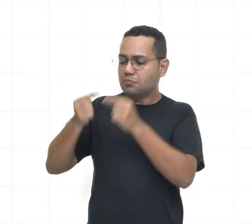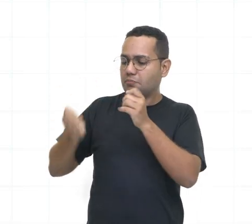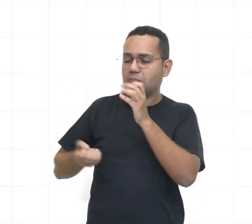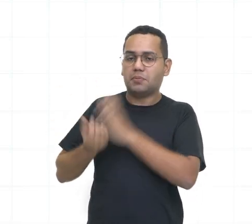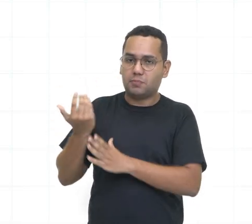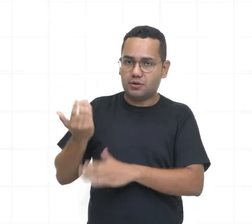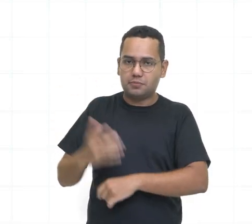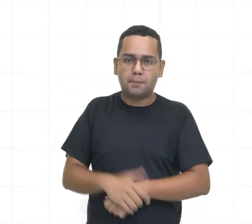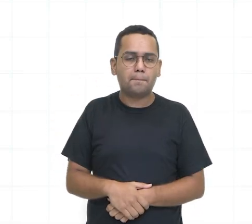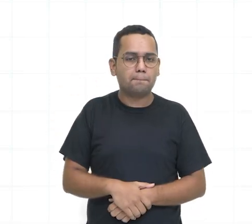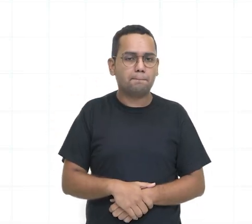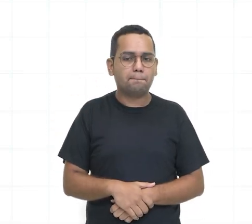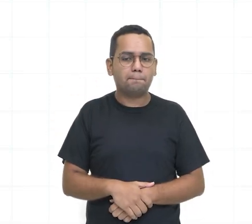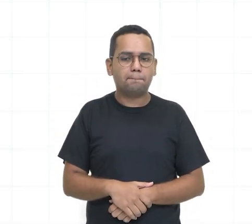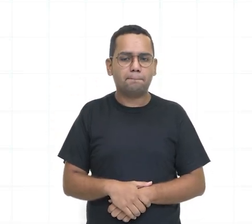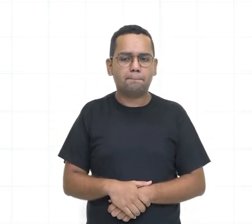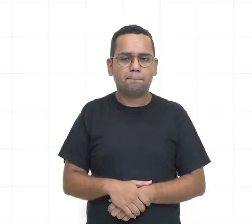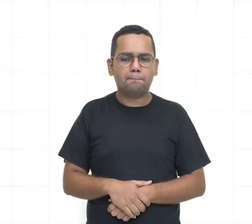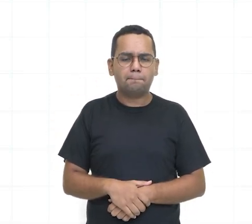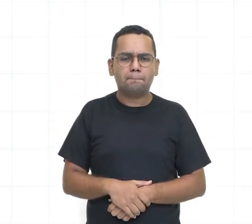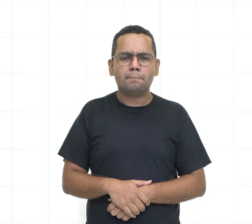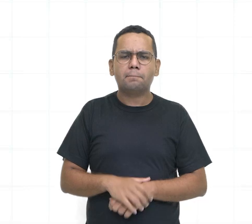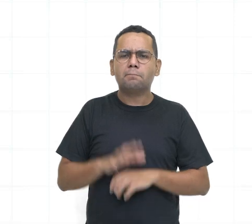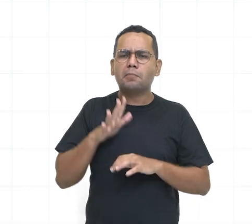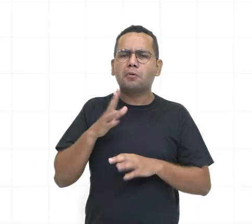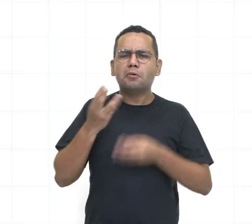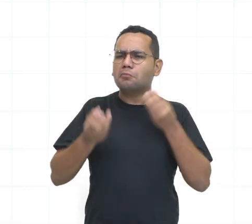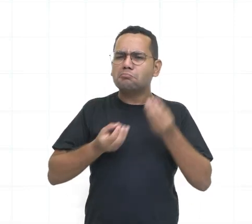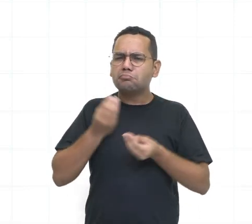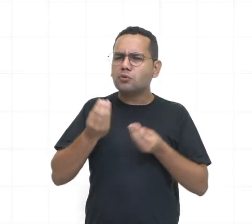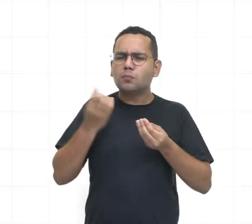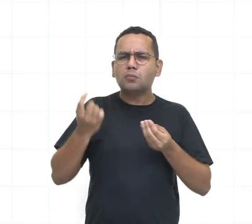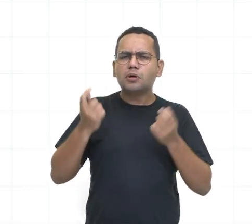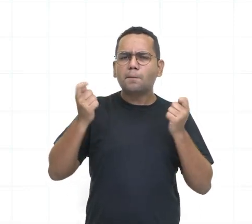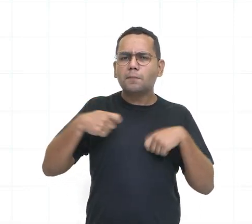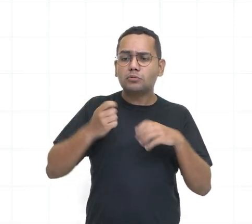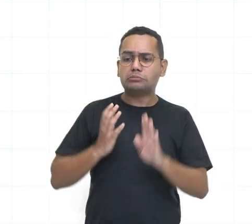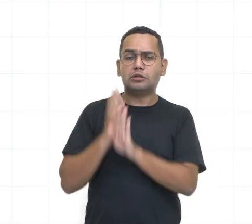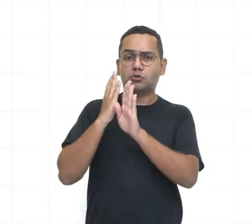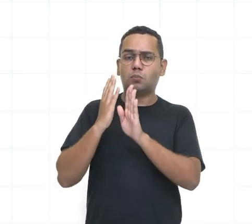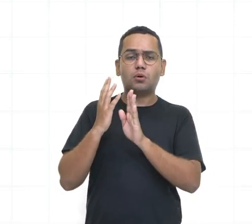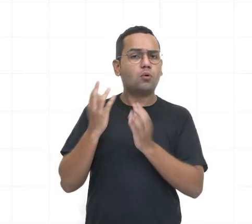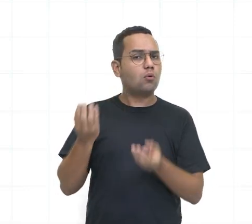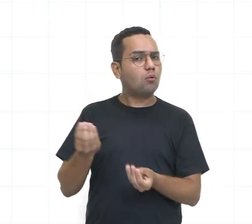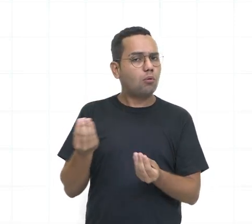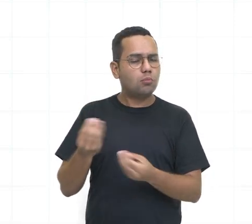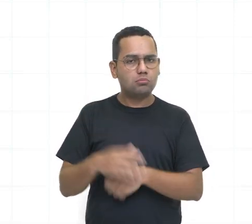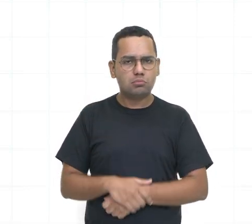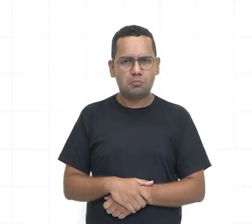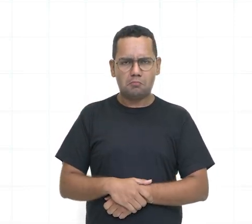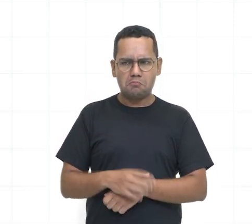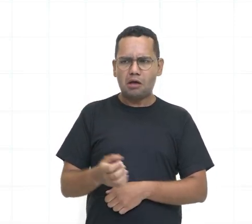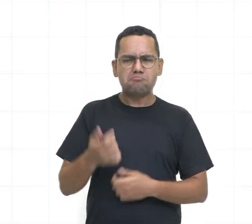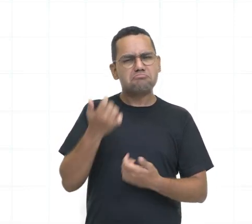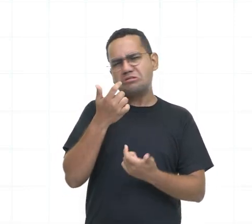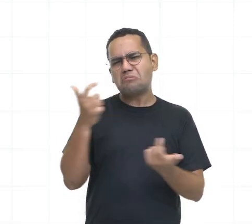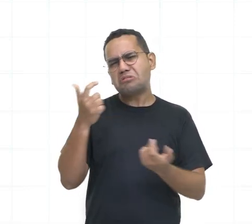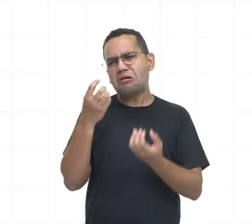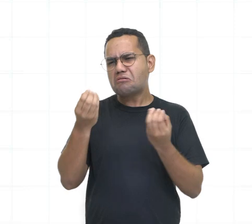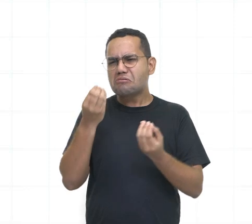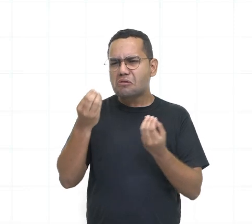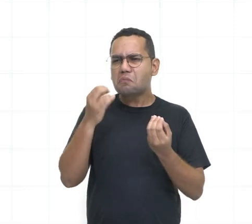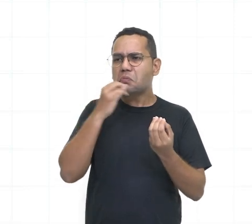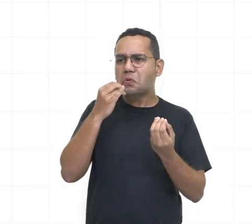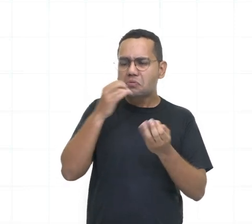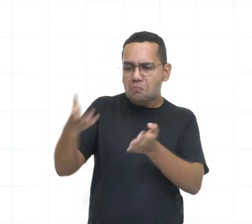gente faz para descobrir a composição de uma estrela? Porque a gente não tem como coletar uma amostra e determinar essa estrela